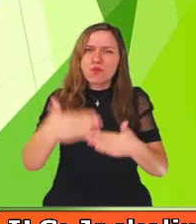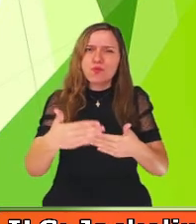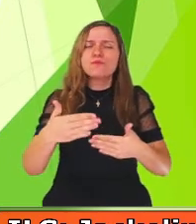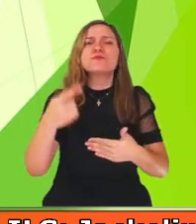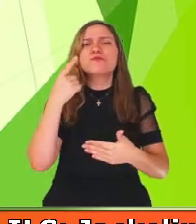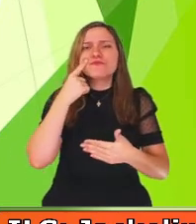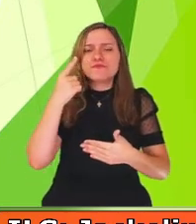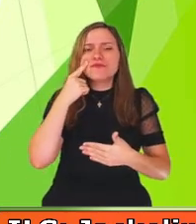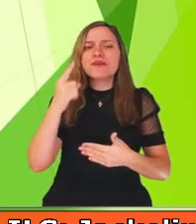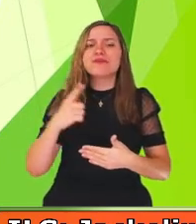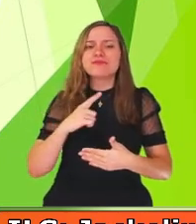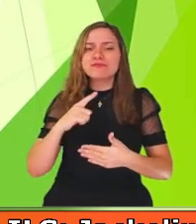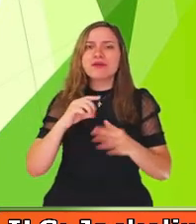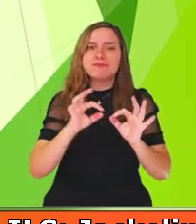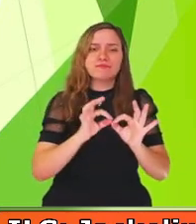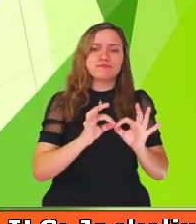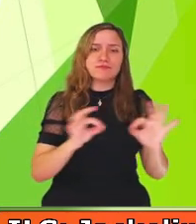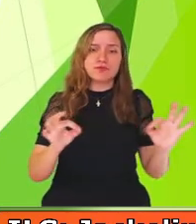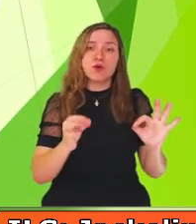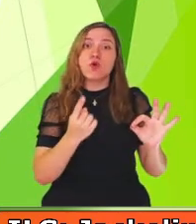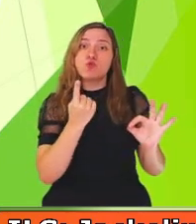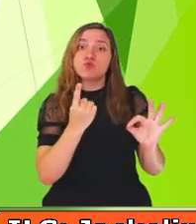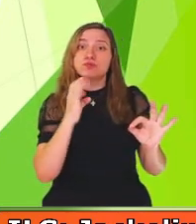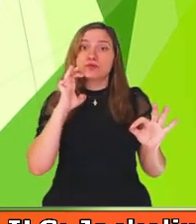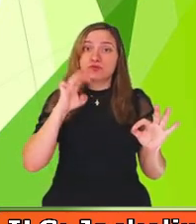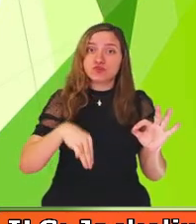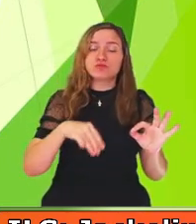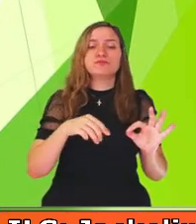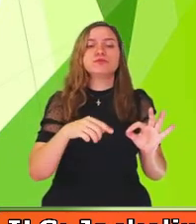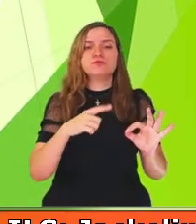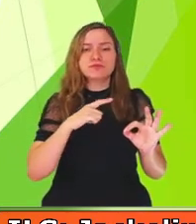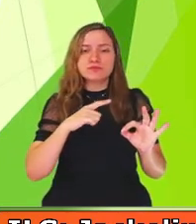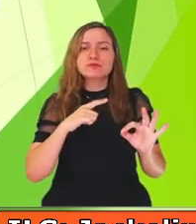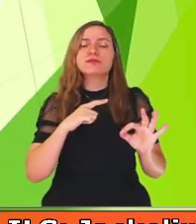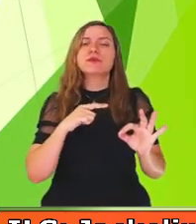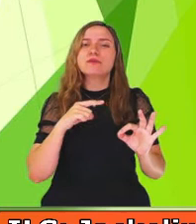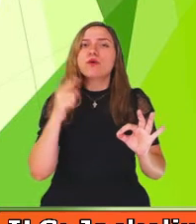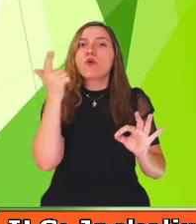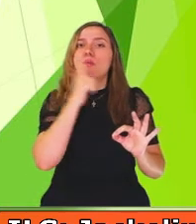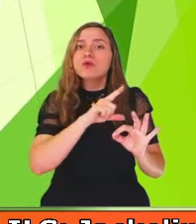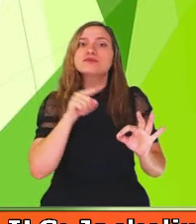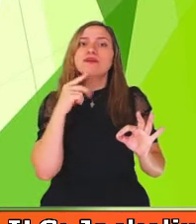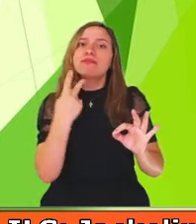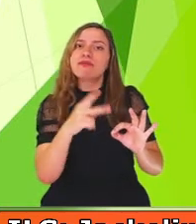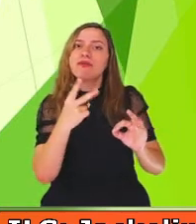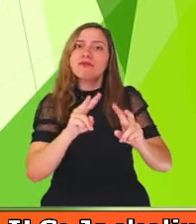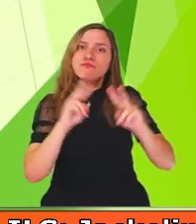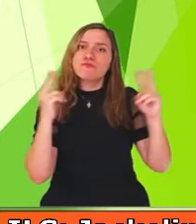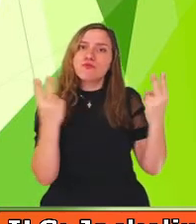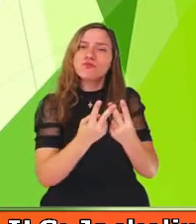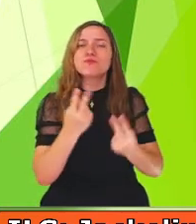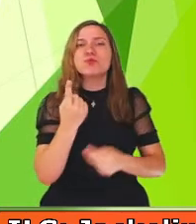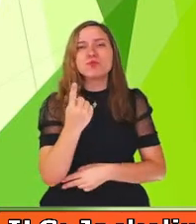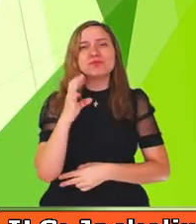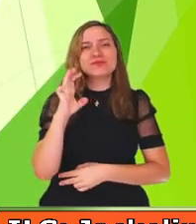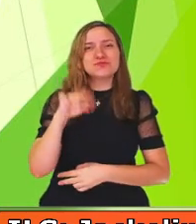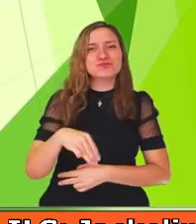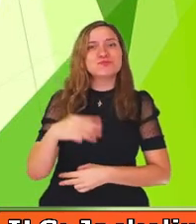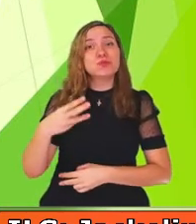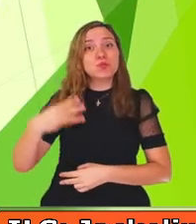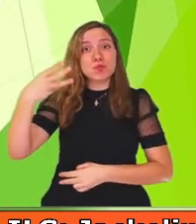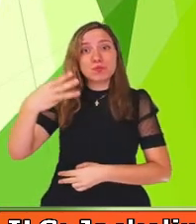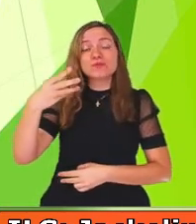é 1 centímetro tem medida de volume igual a 1 centímetro cúbico. Nós podemos observar isso em